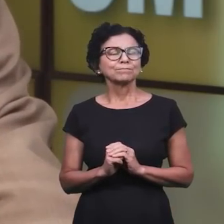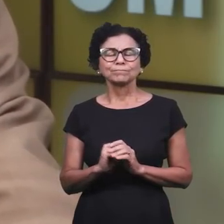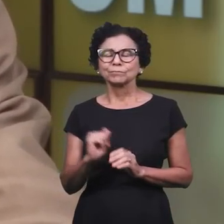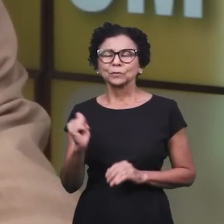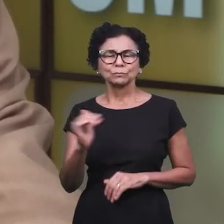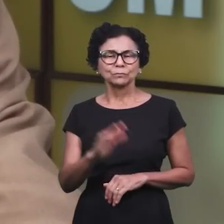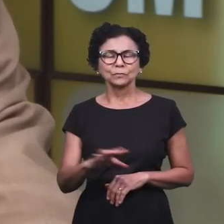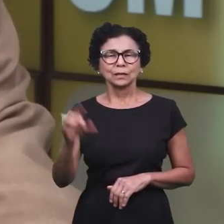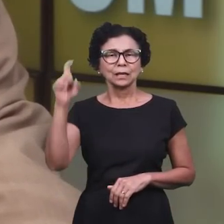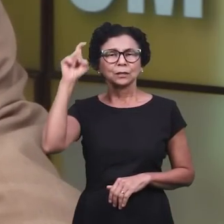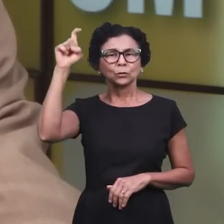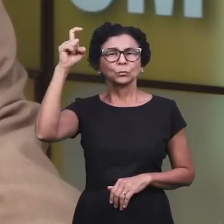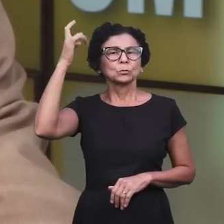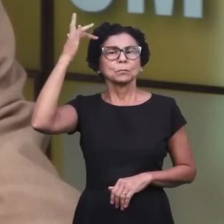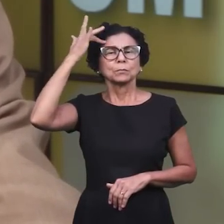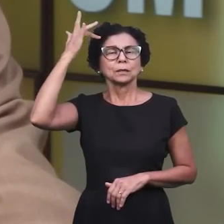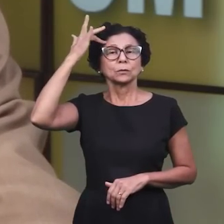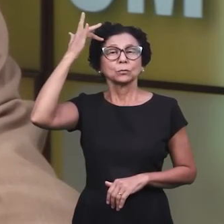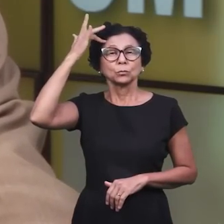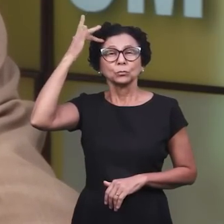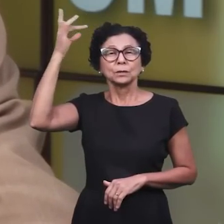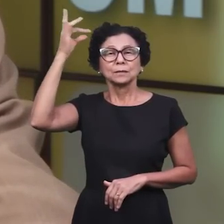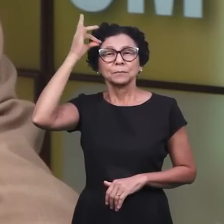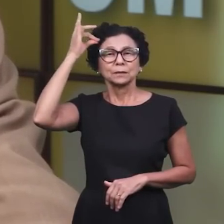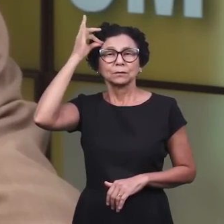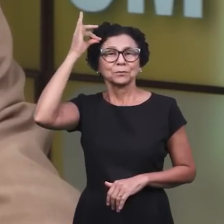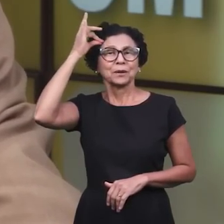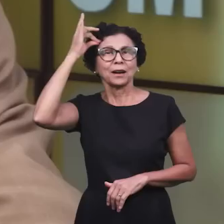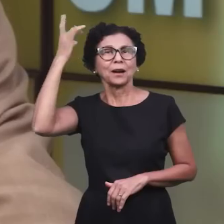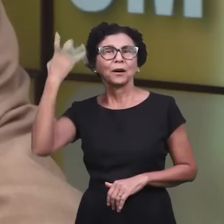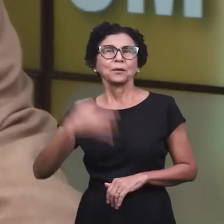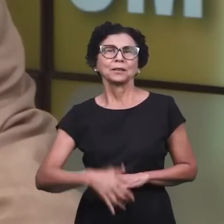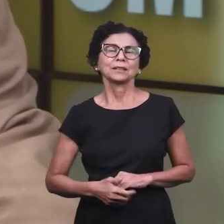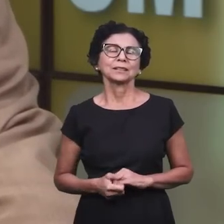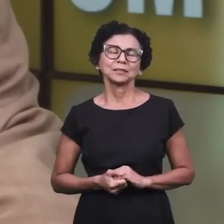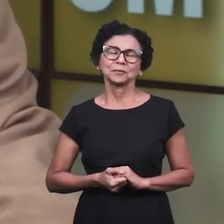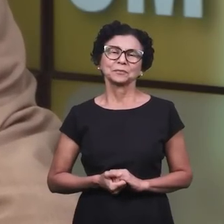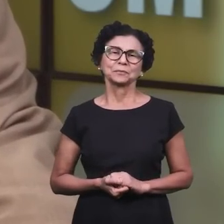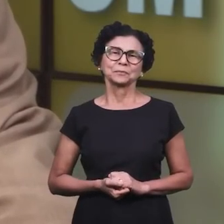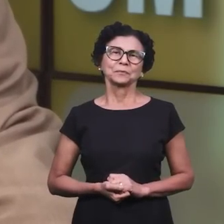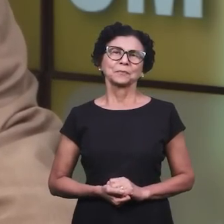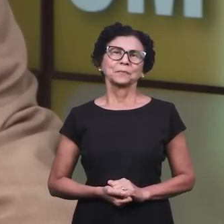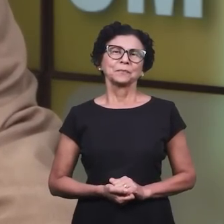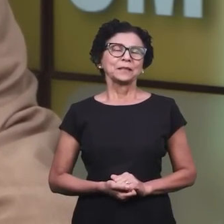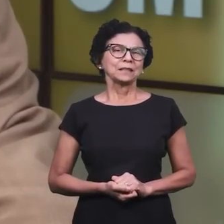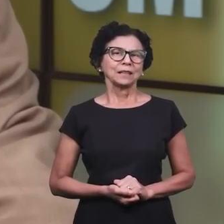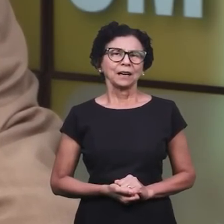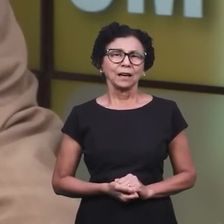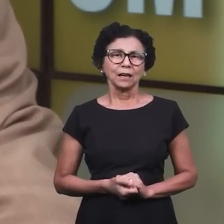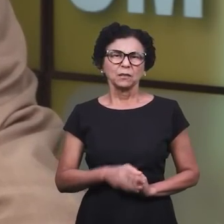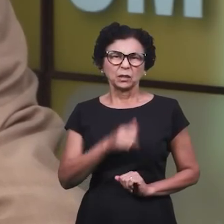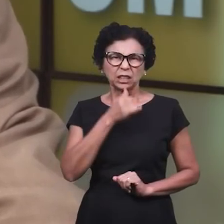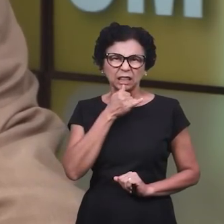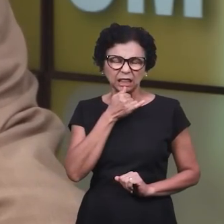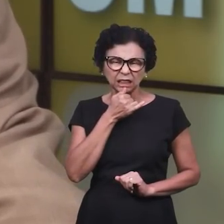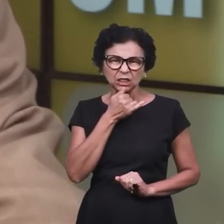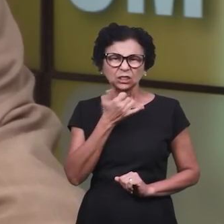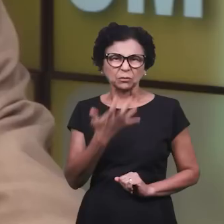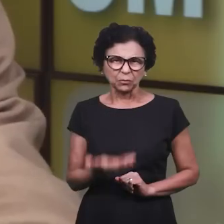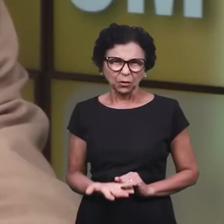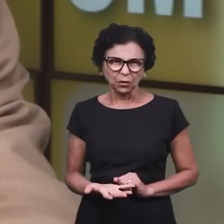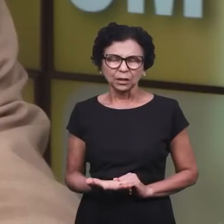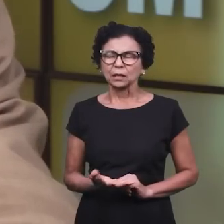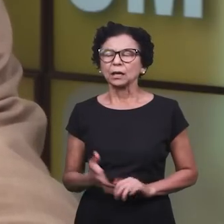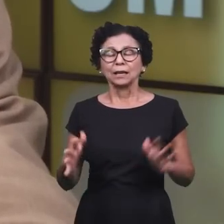Então isso foi como? Foi com tristeza, foi com lágrimas? Pelo contrário, foi com alegria, foi com segurança, foi